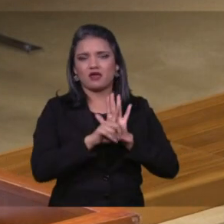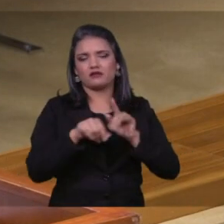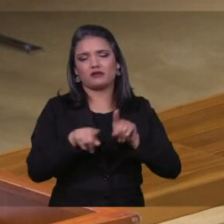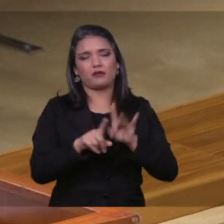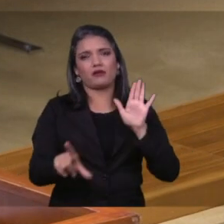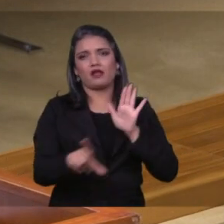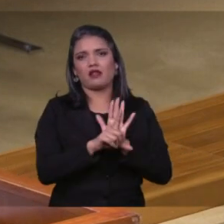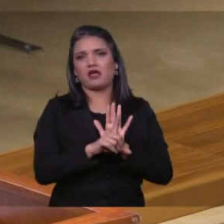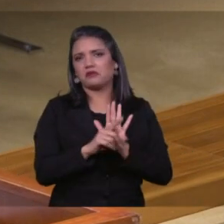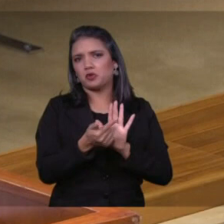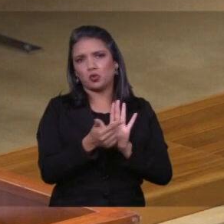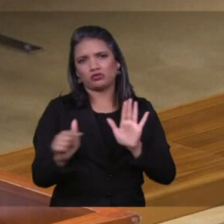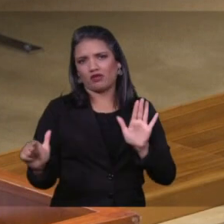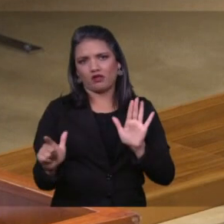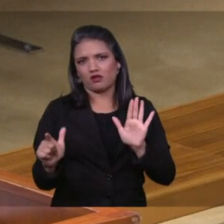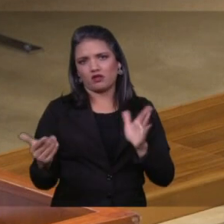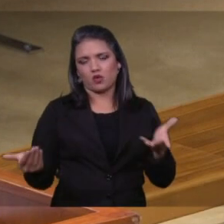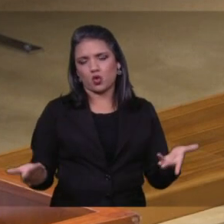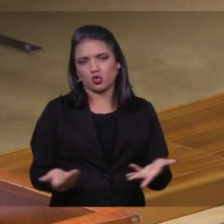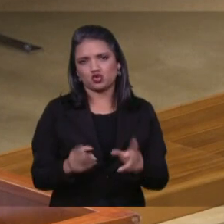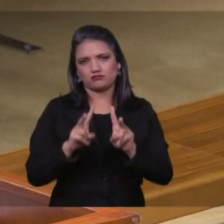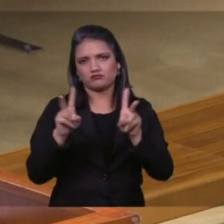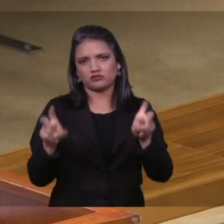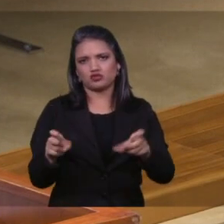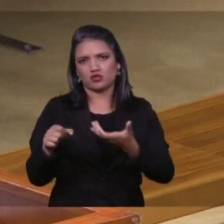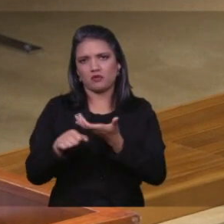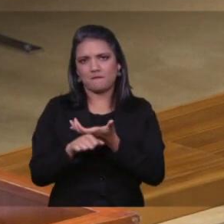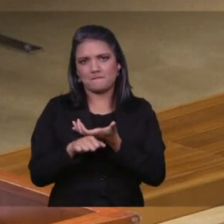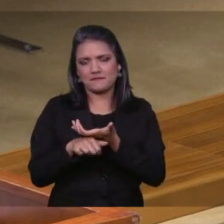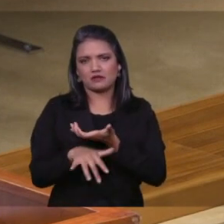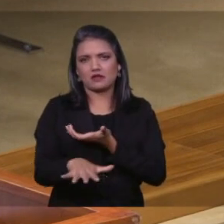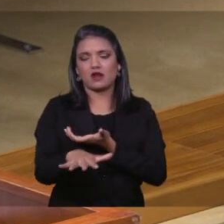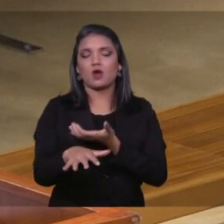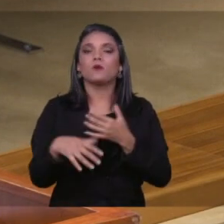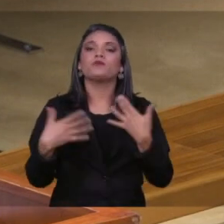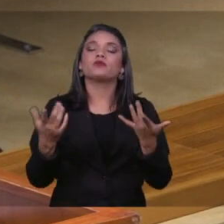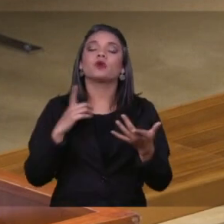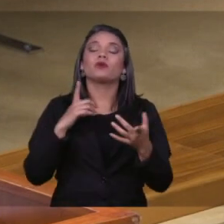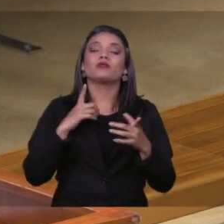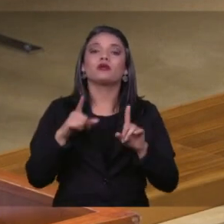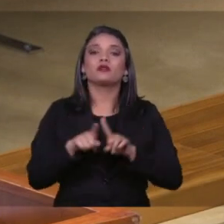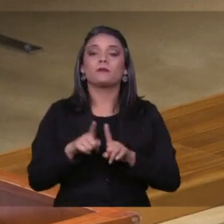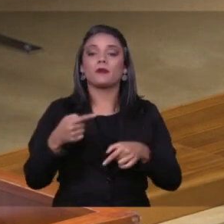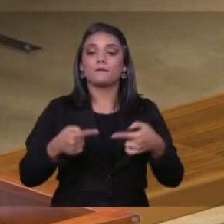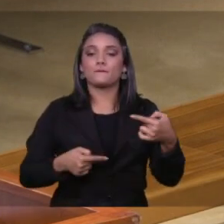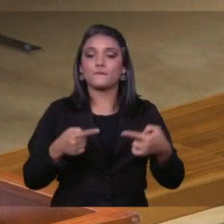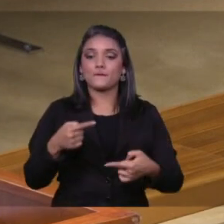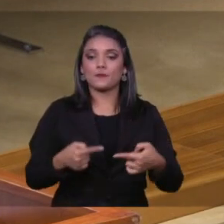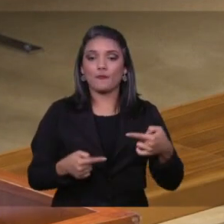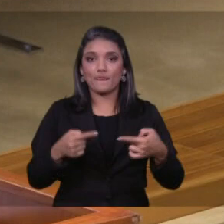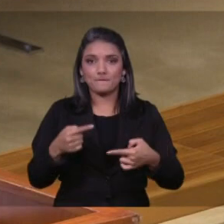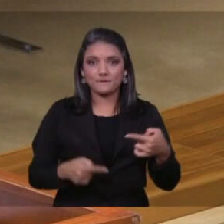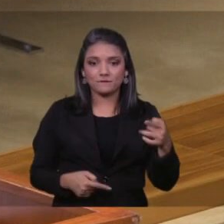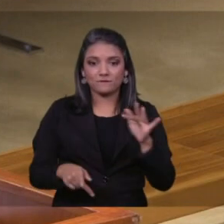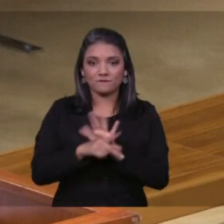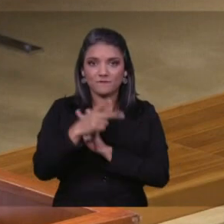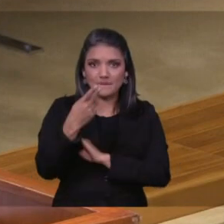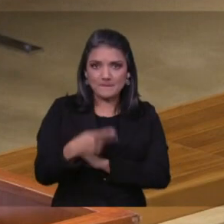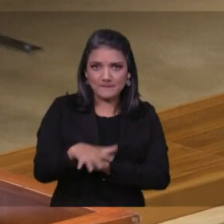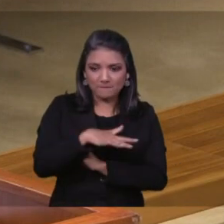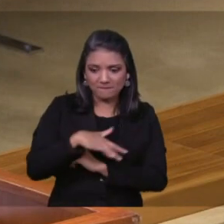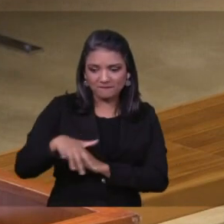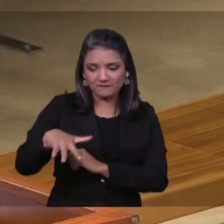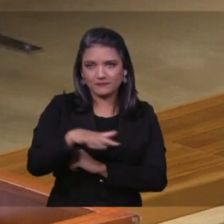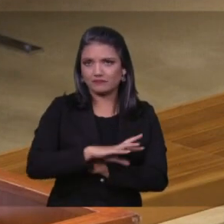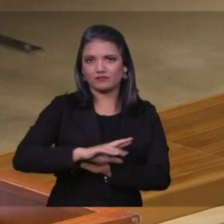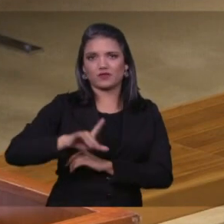nesse ponto com relação ao Pantanal mato-grossense, e fixa, então, como política de Estado e não como política de governo,